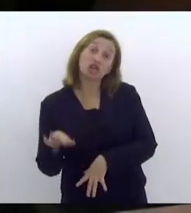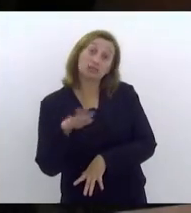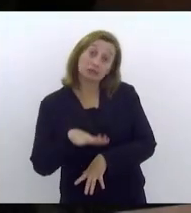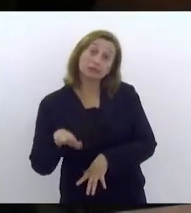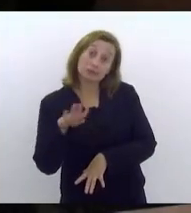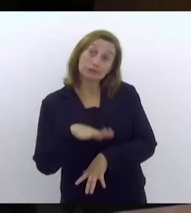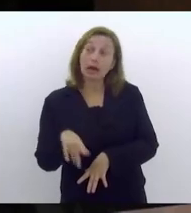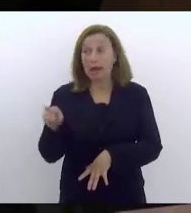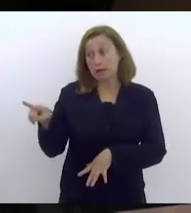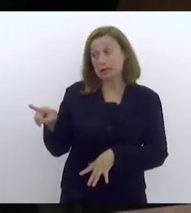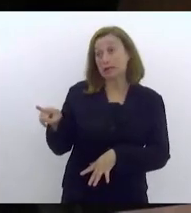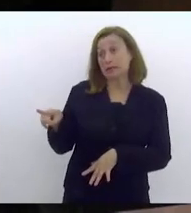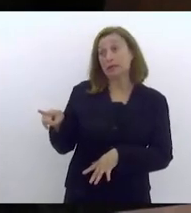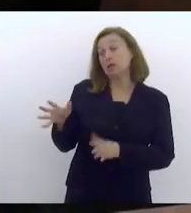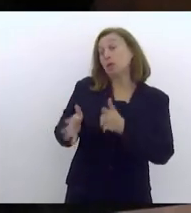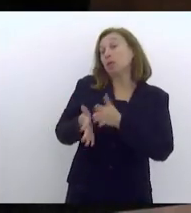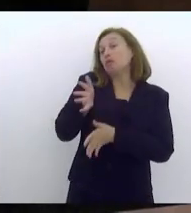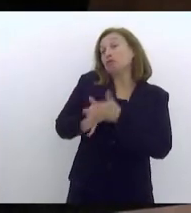ali não foi